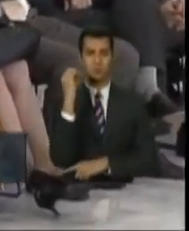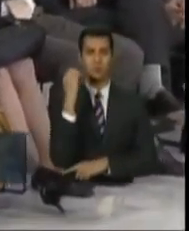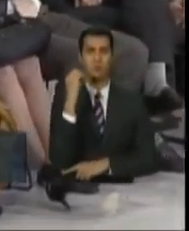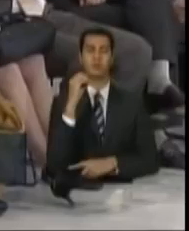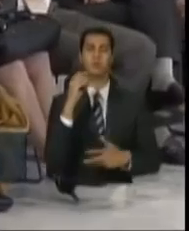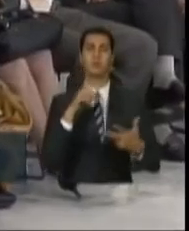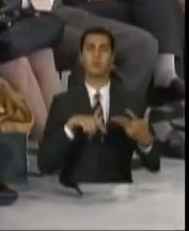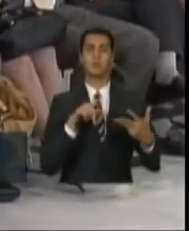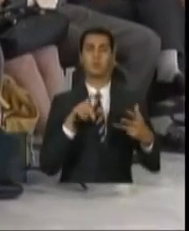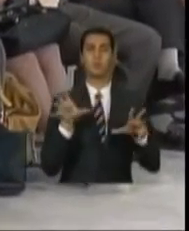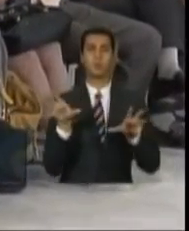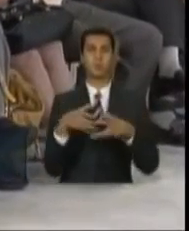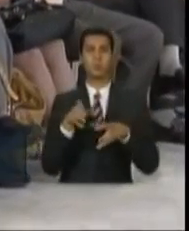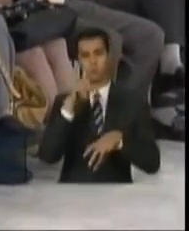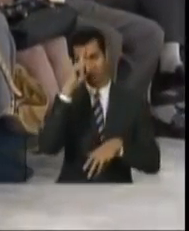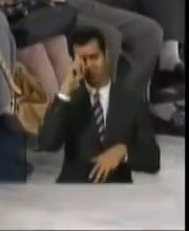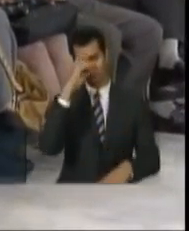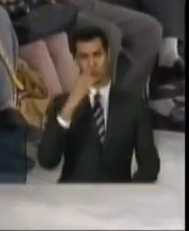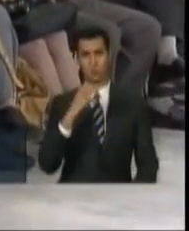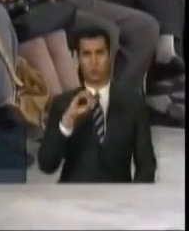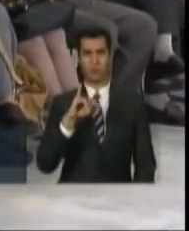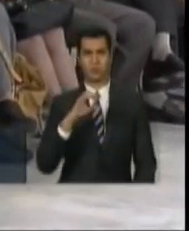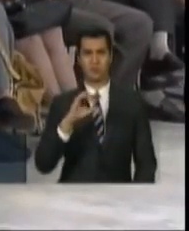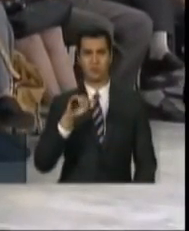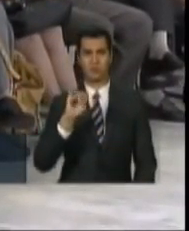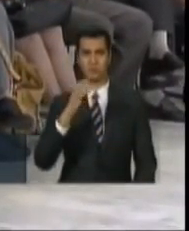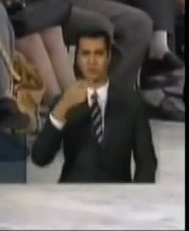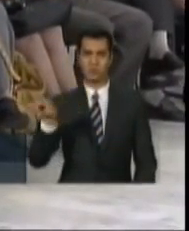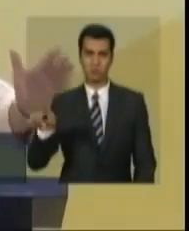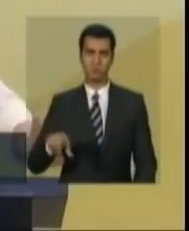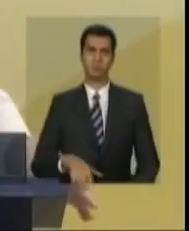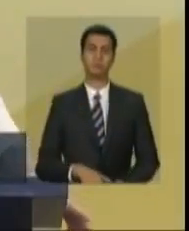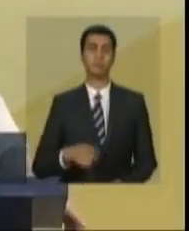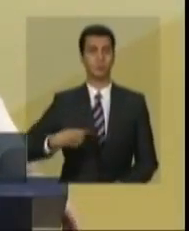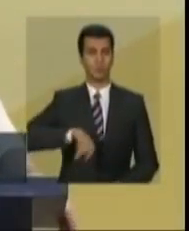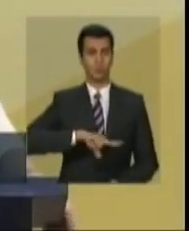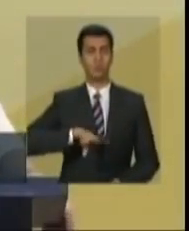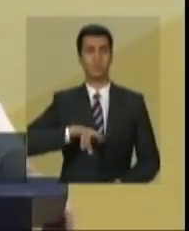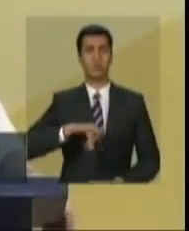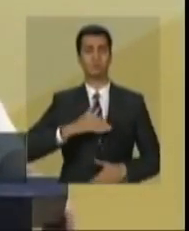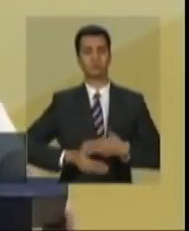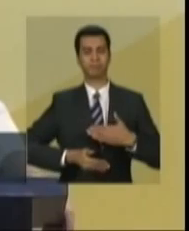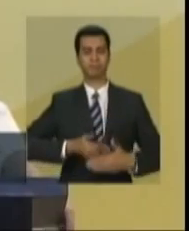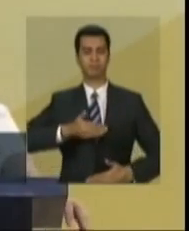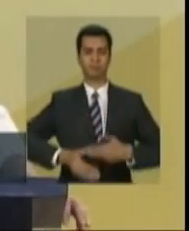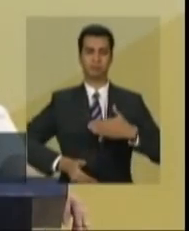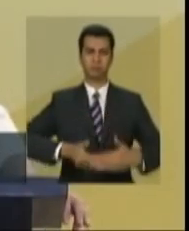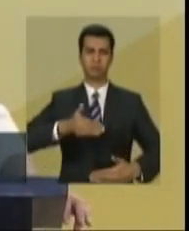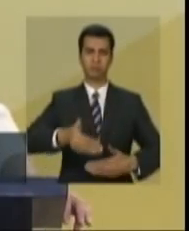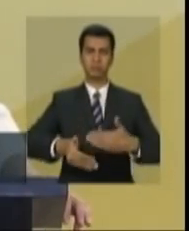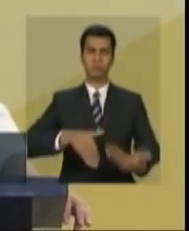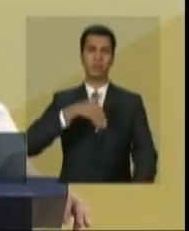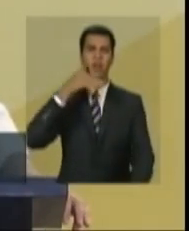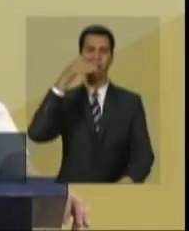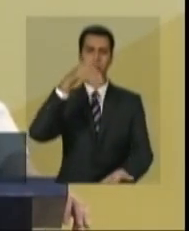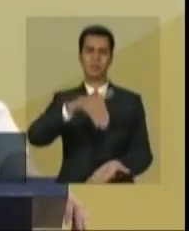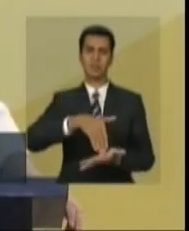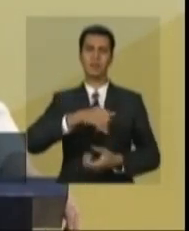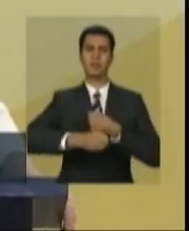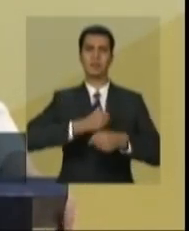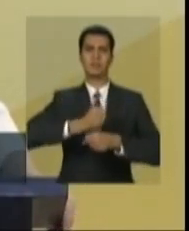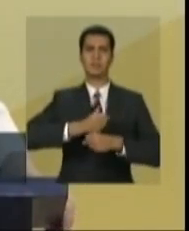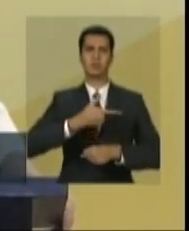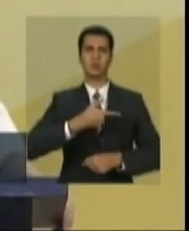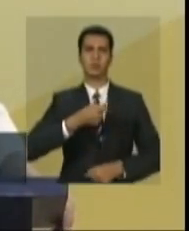Hospitalar Conceição. E vamos progredindo até 2014, quando